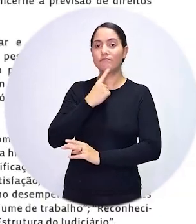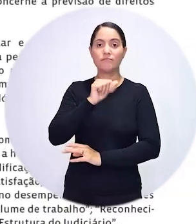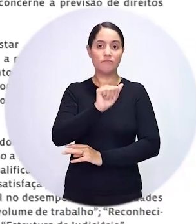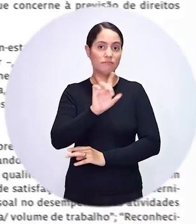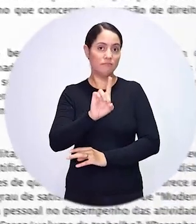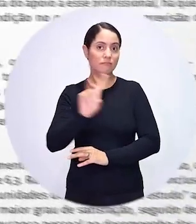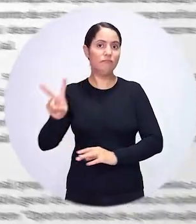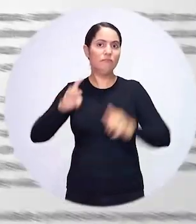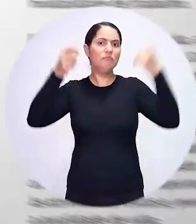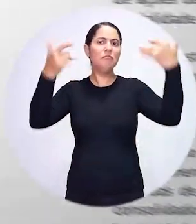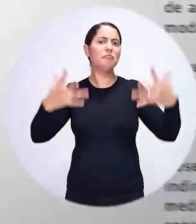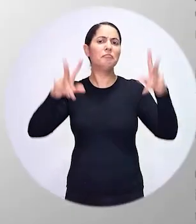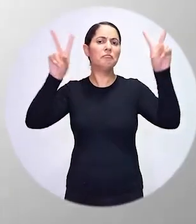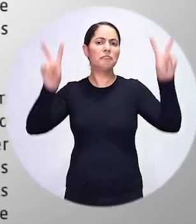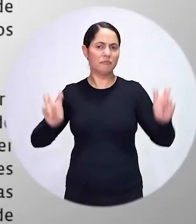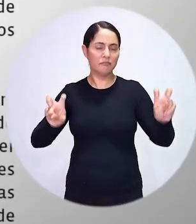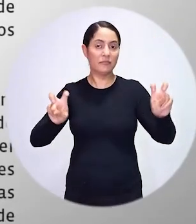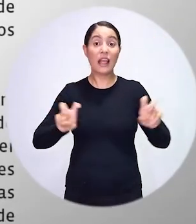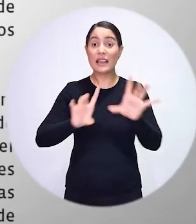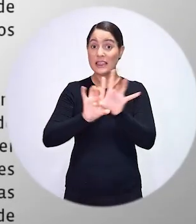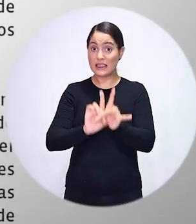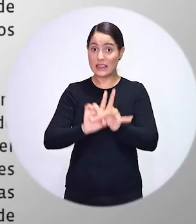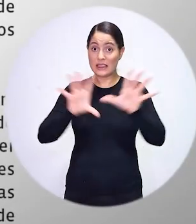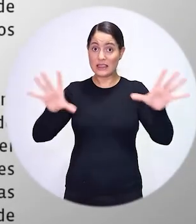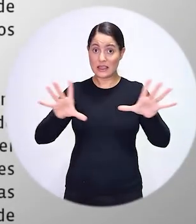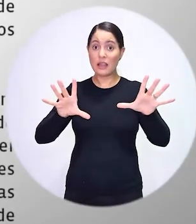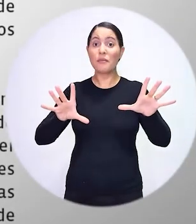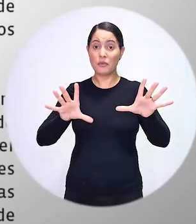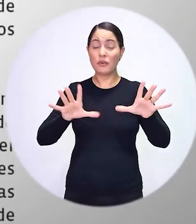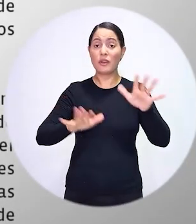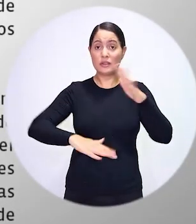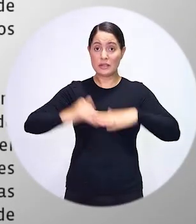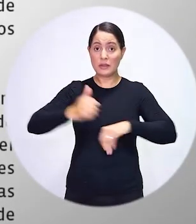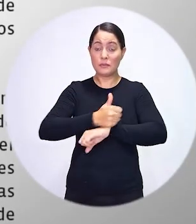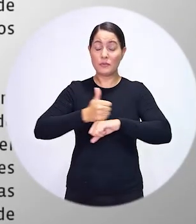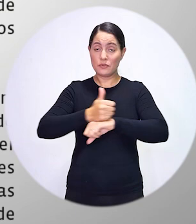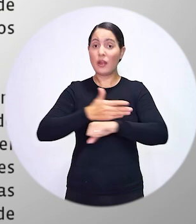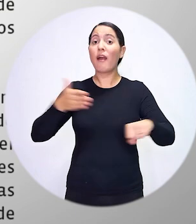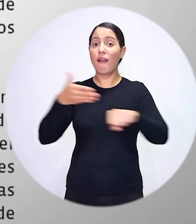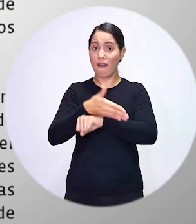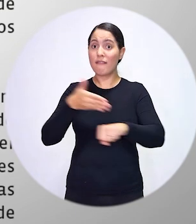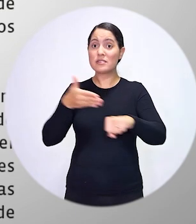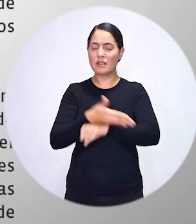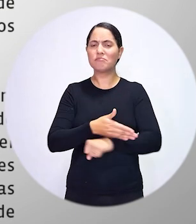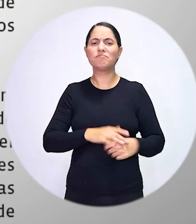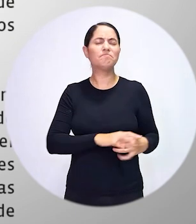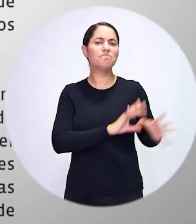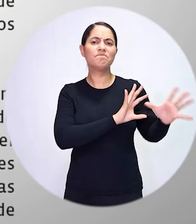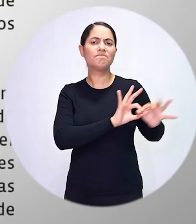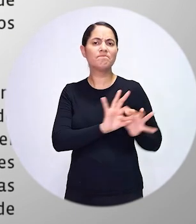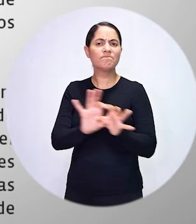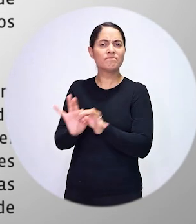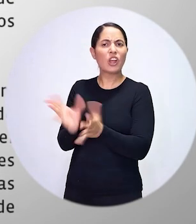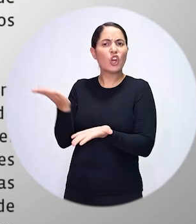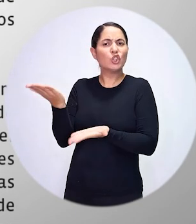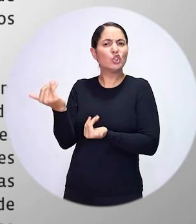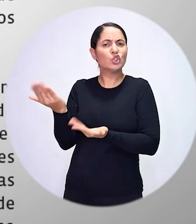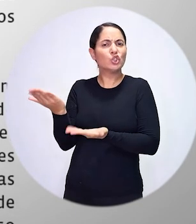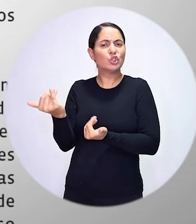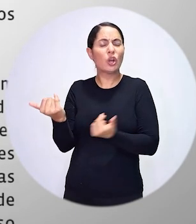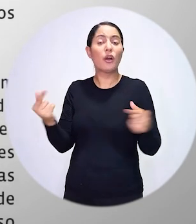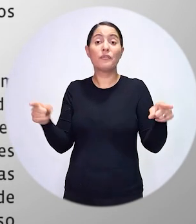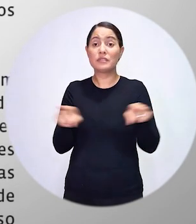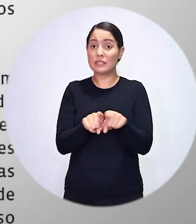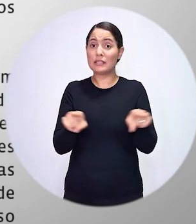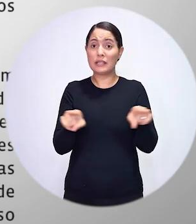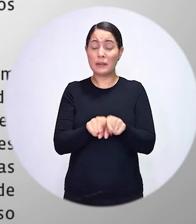Segundo a pesquisa do Perfil ADV, os resultados indicam avanços na democratização do acesso ao campo profissional, o que se reflete no